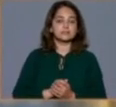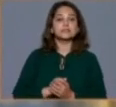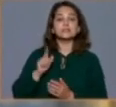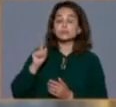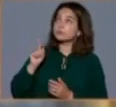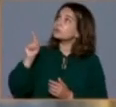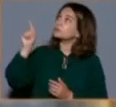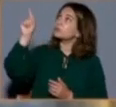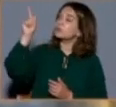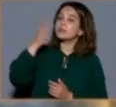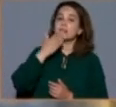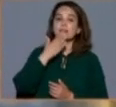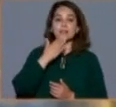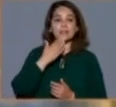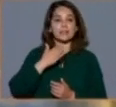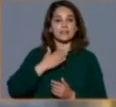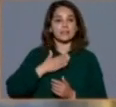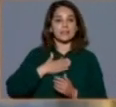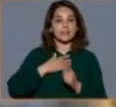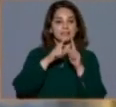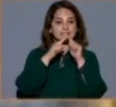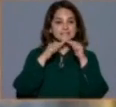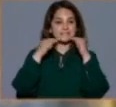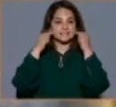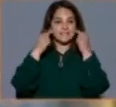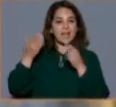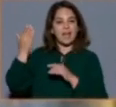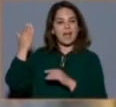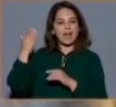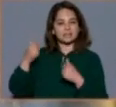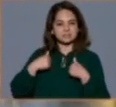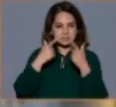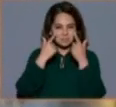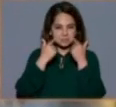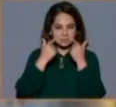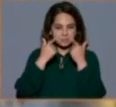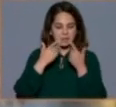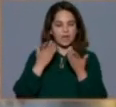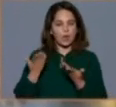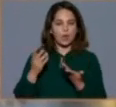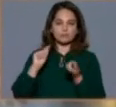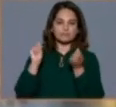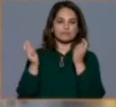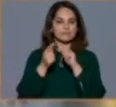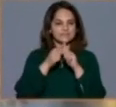vós convertestes em júbilo o meu pranto.